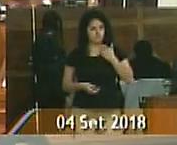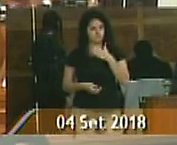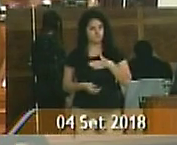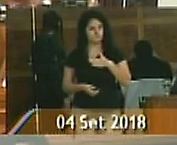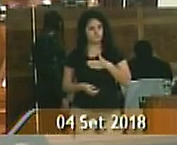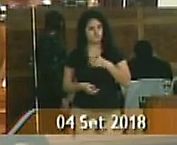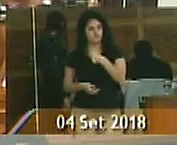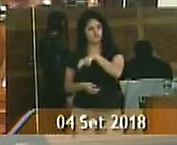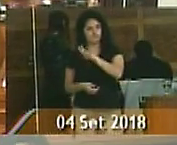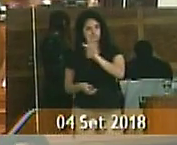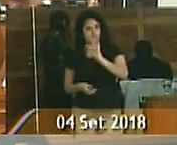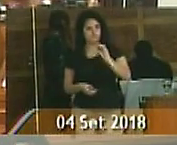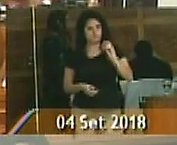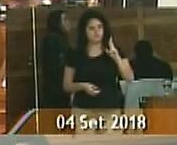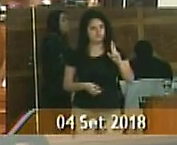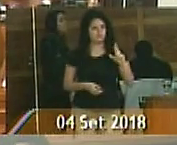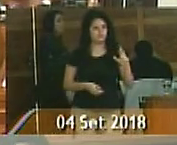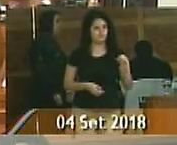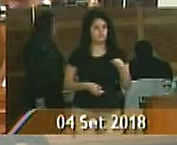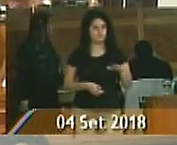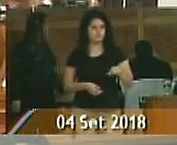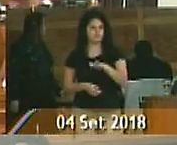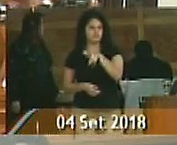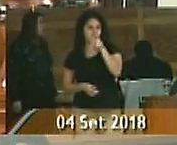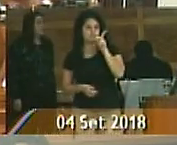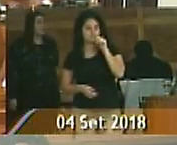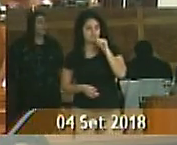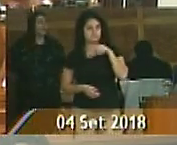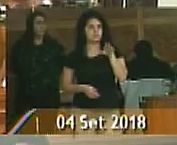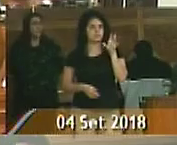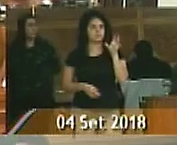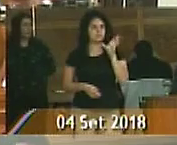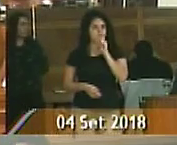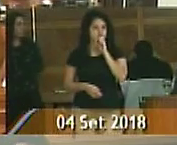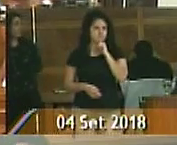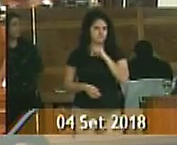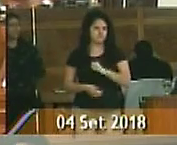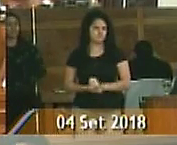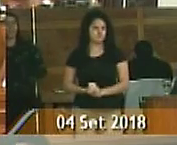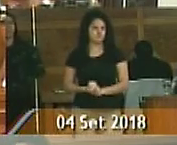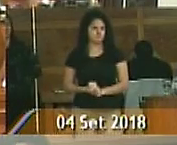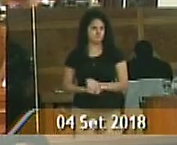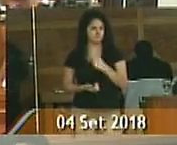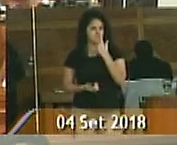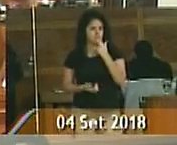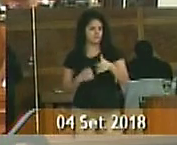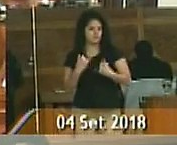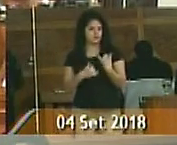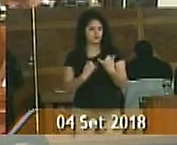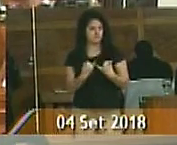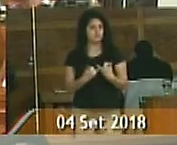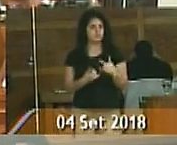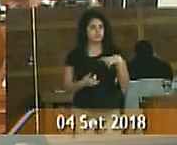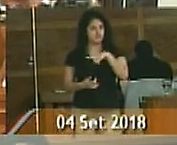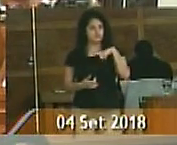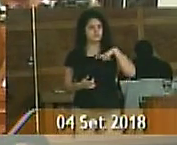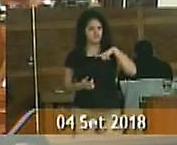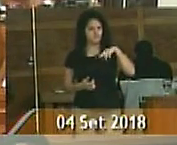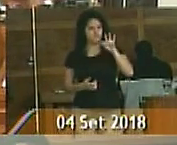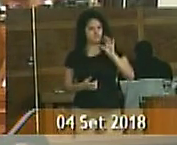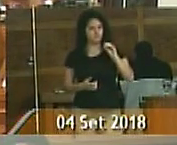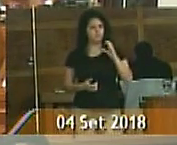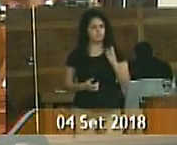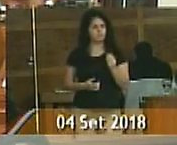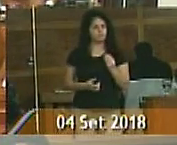teve no forró na Serra d'Água, acho que sábado. Parece brincadeira. Tem um forró lá maneiro. Mas